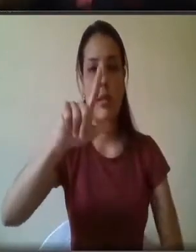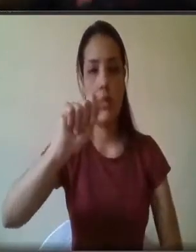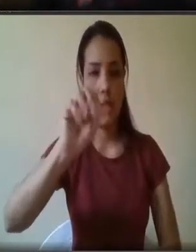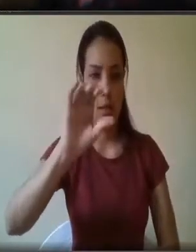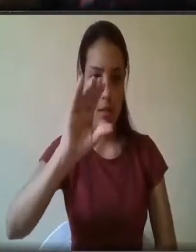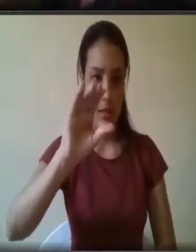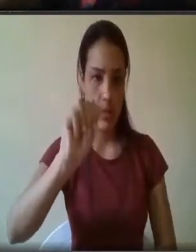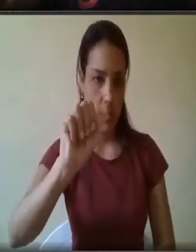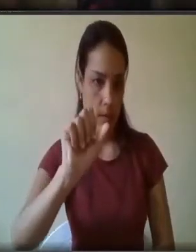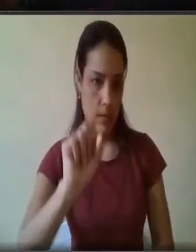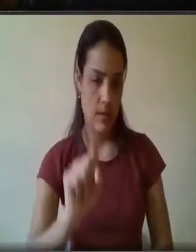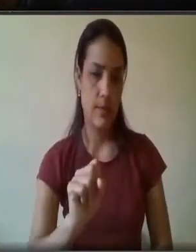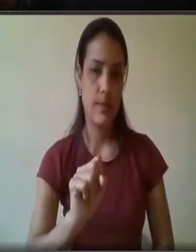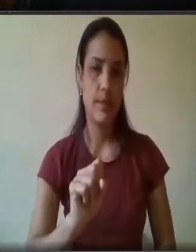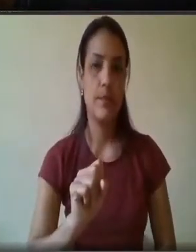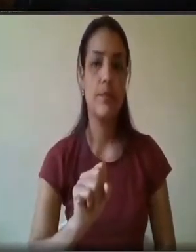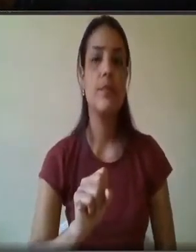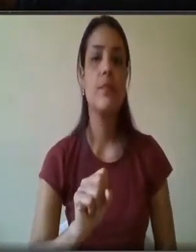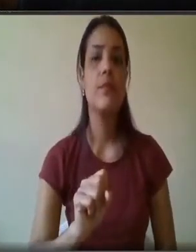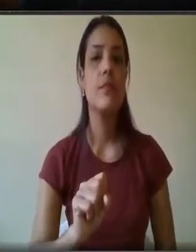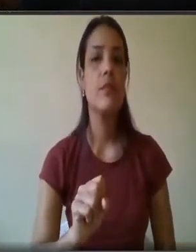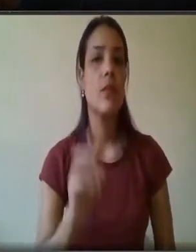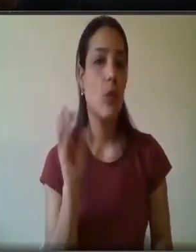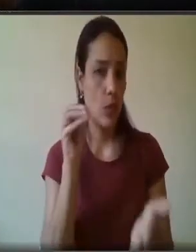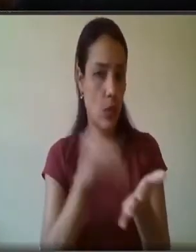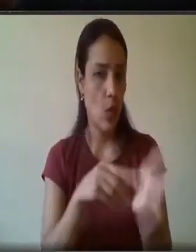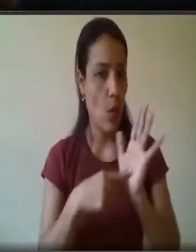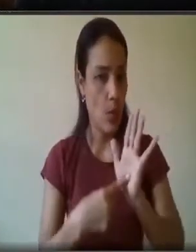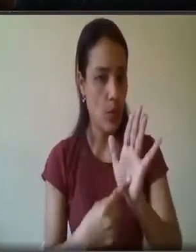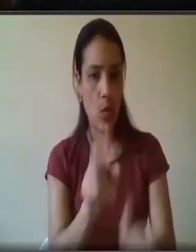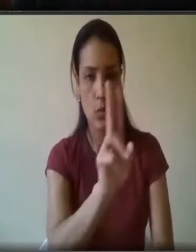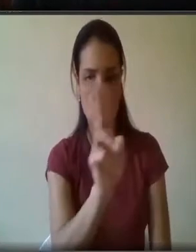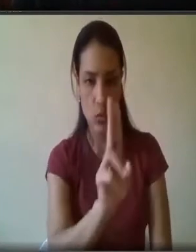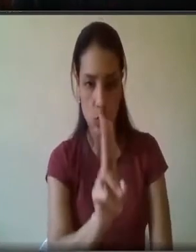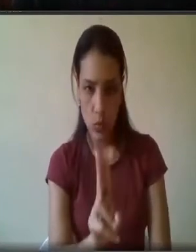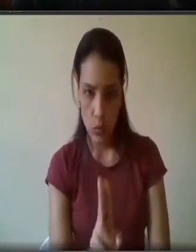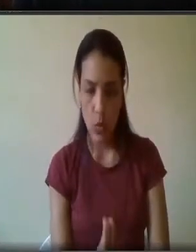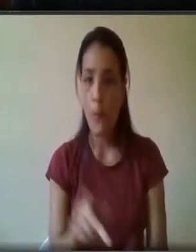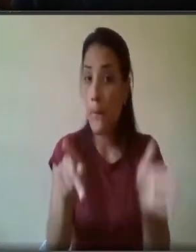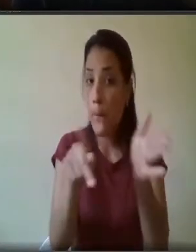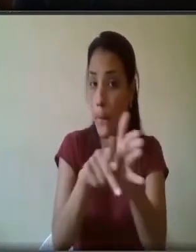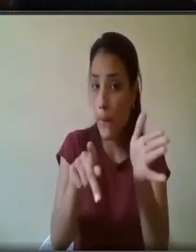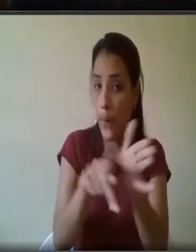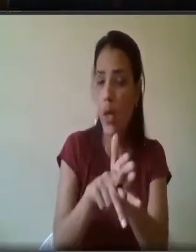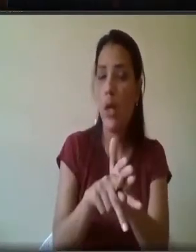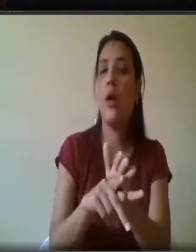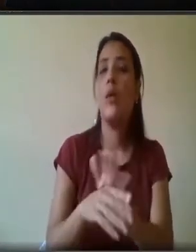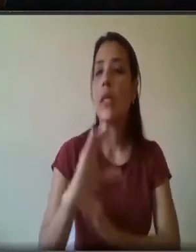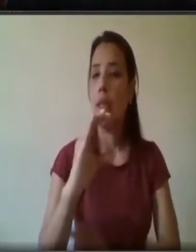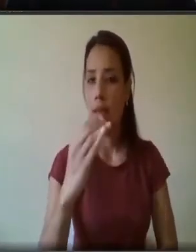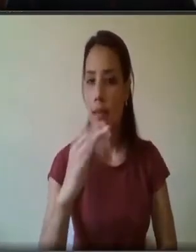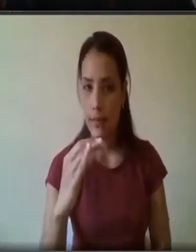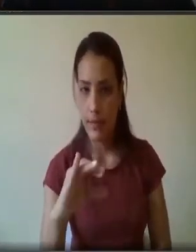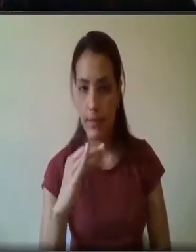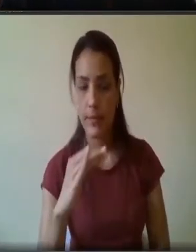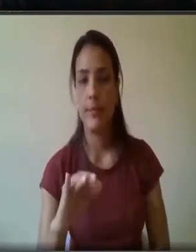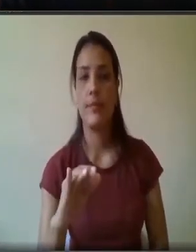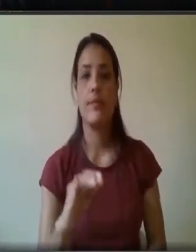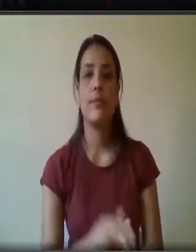Eu dei aqui para vocês os nomes científicos, porque no dia a dia a gente fala assim, colisão de placa